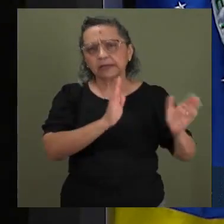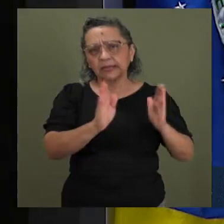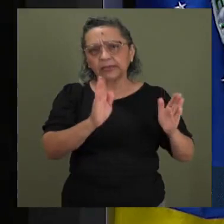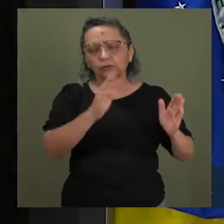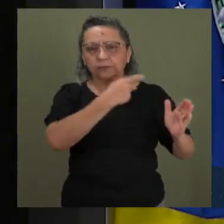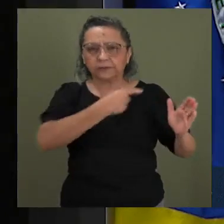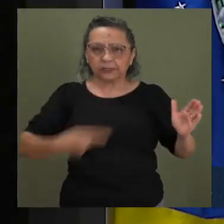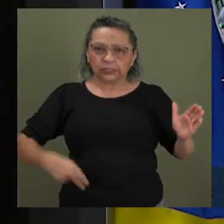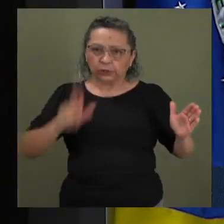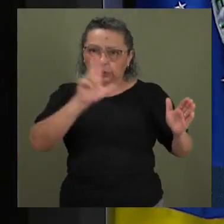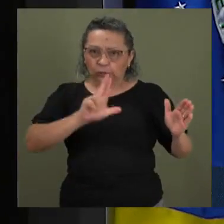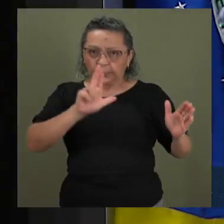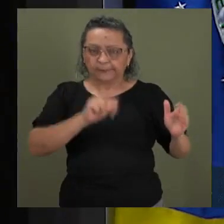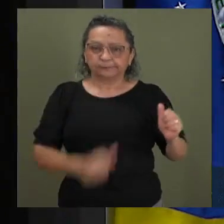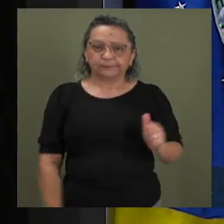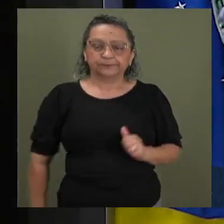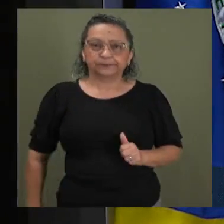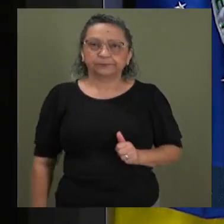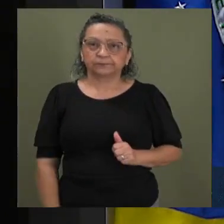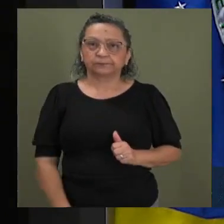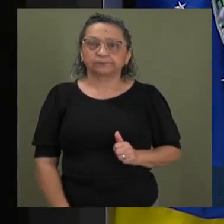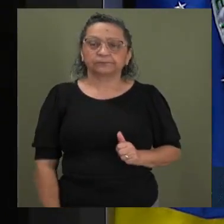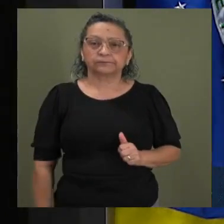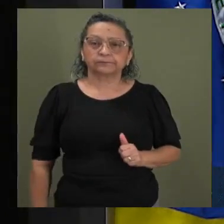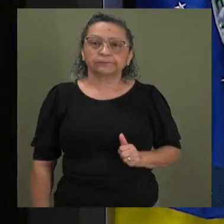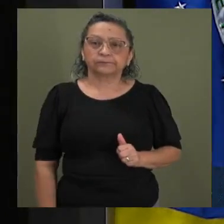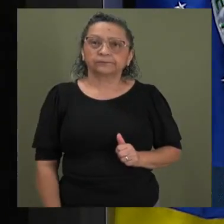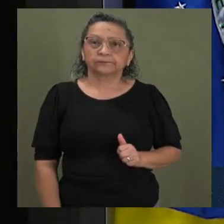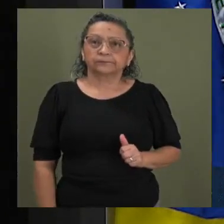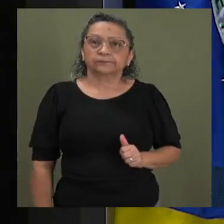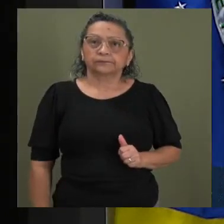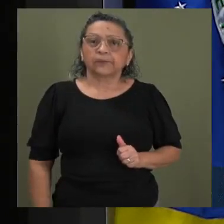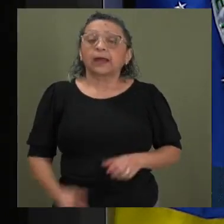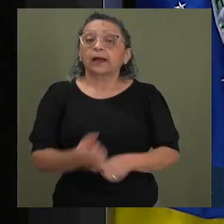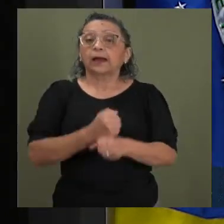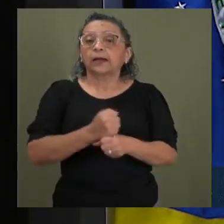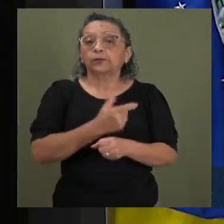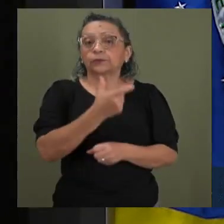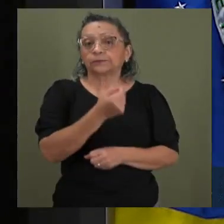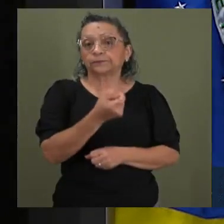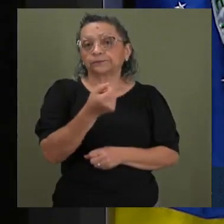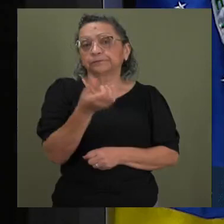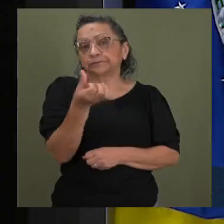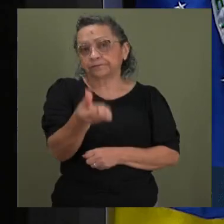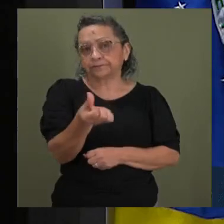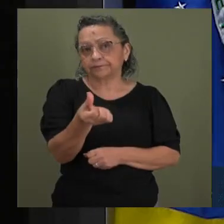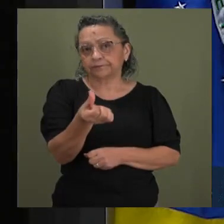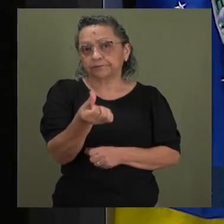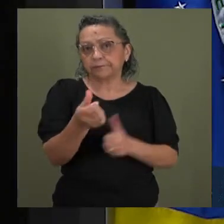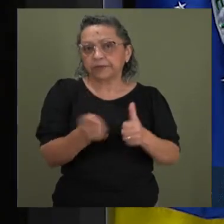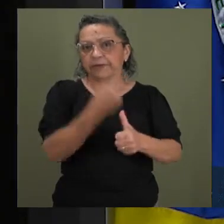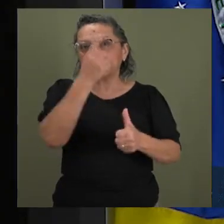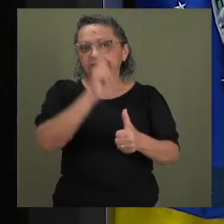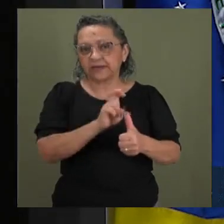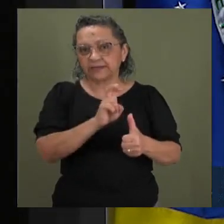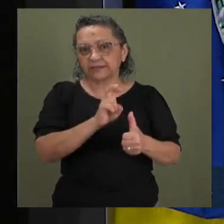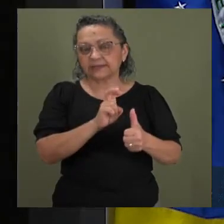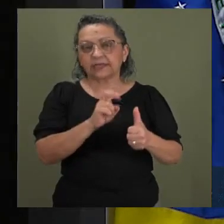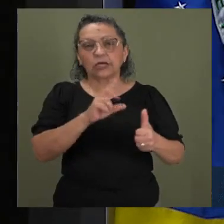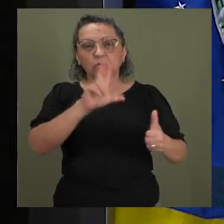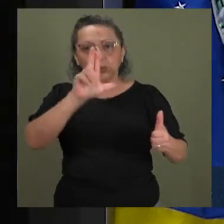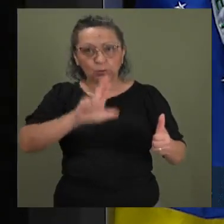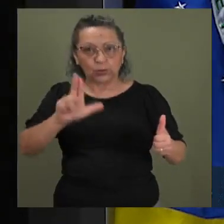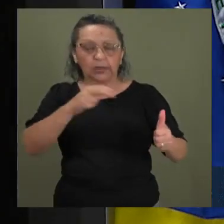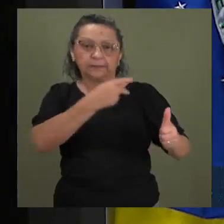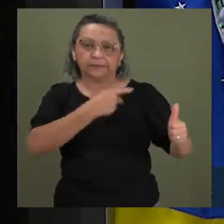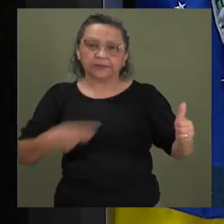Lula, no presidente Lula em 2006. E o que é interessante de